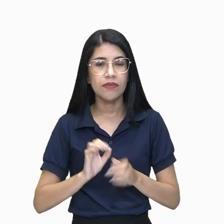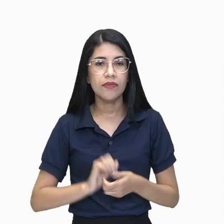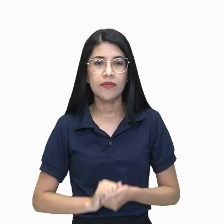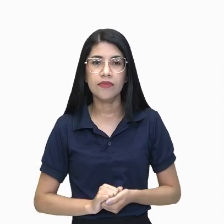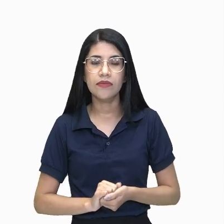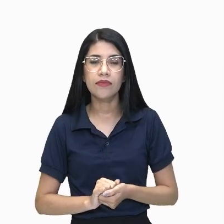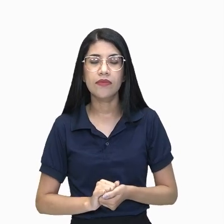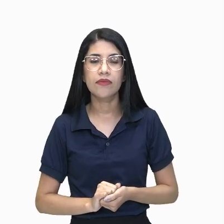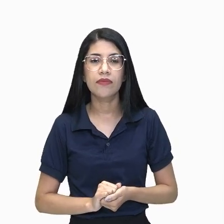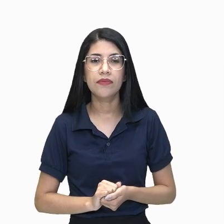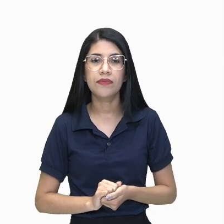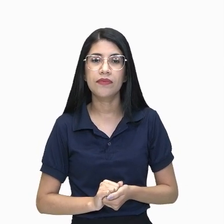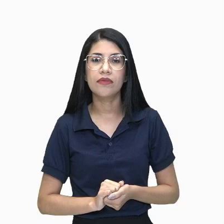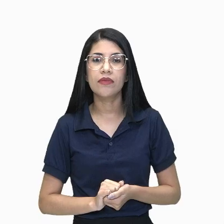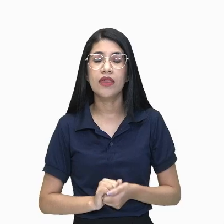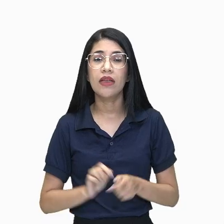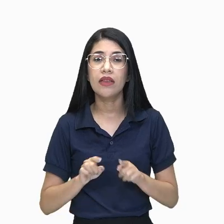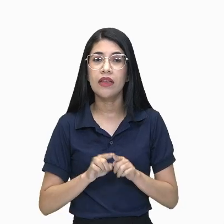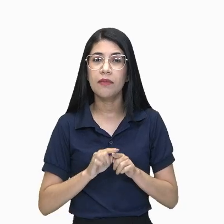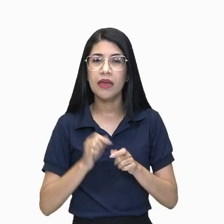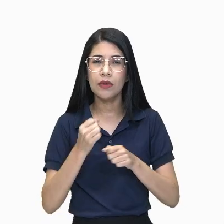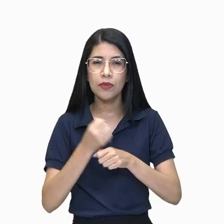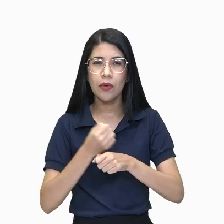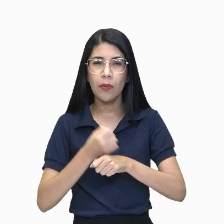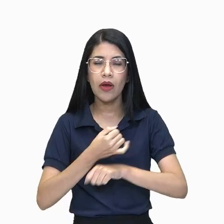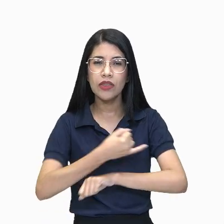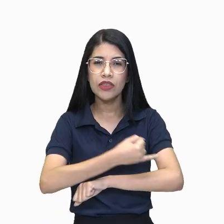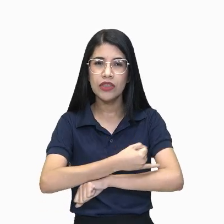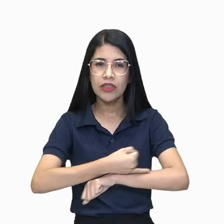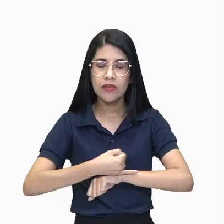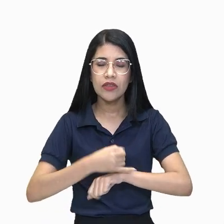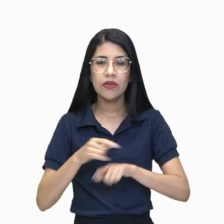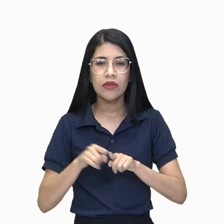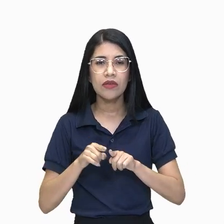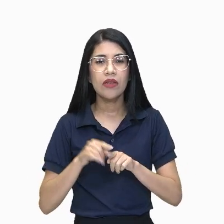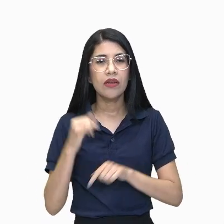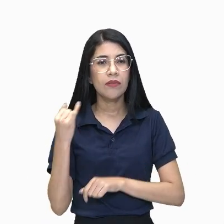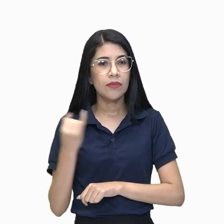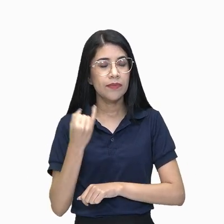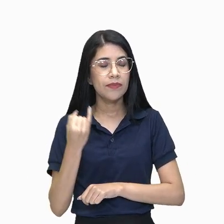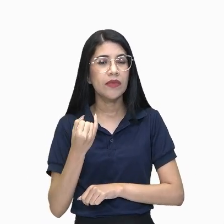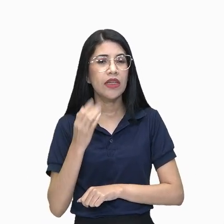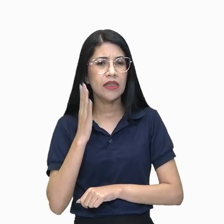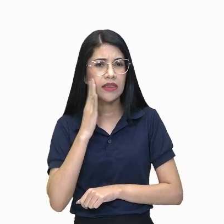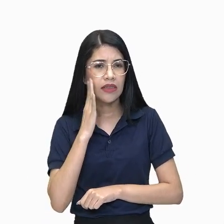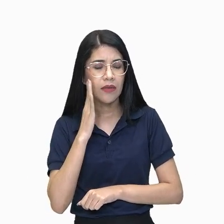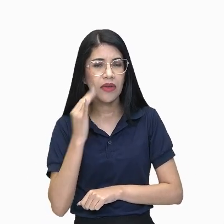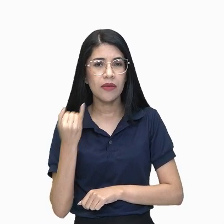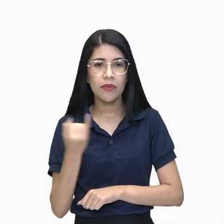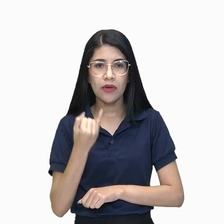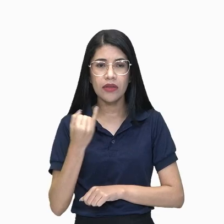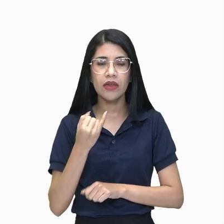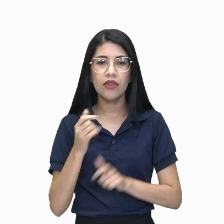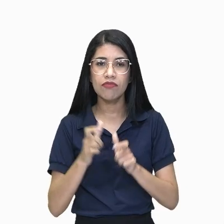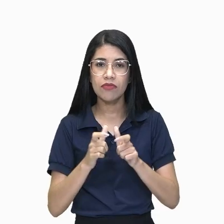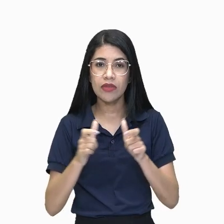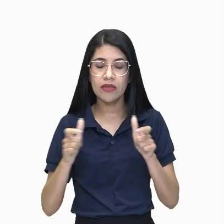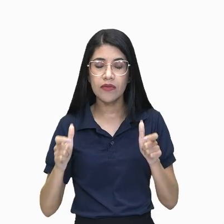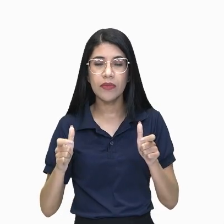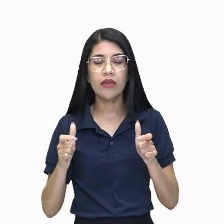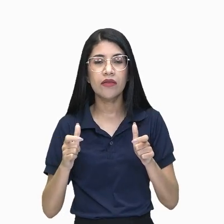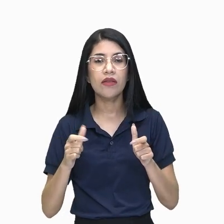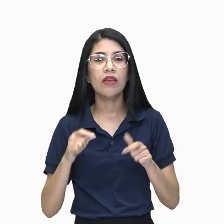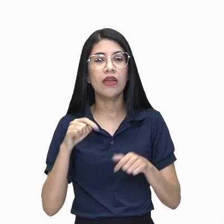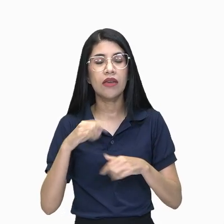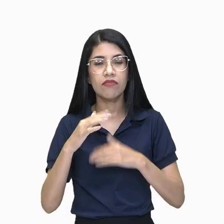Próximo. Olha aí, ó, grandes obras de infraestrutura. Isso é muito importante, nós sabemos, para a nossa região, mas também